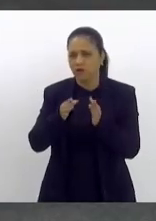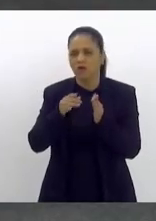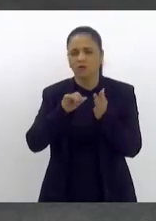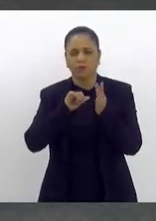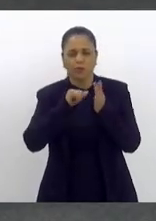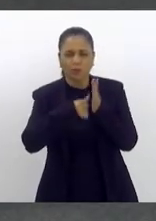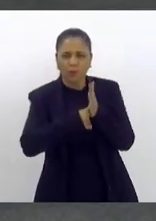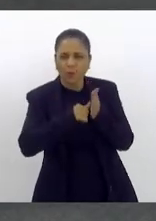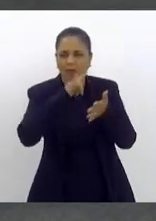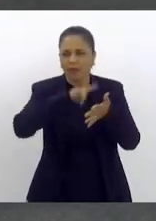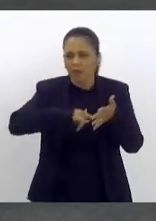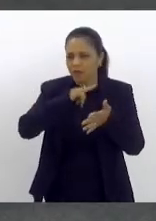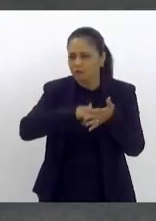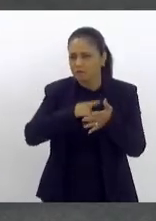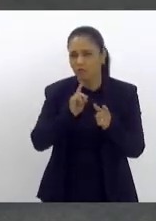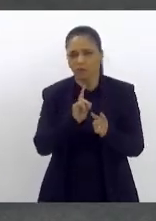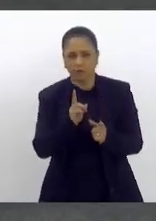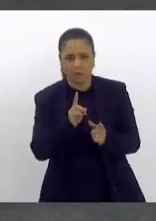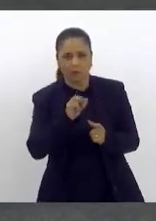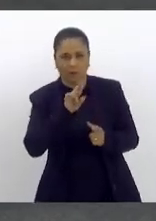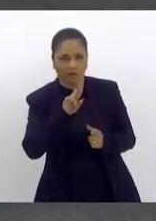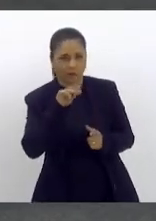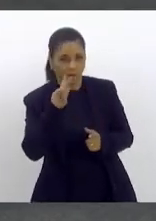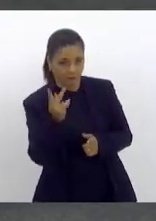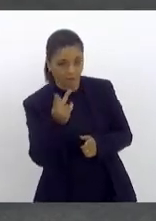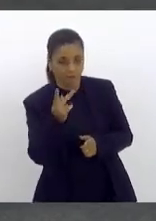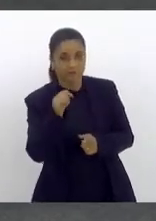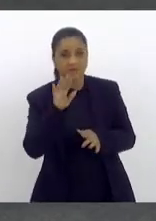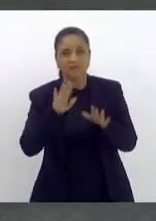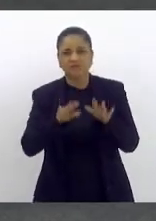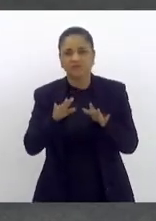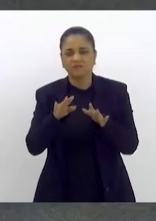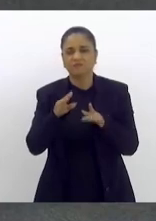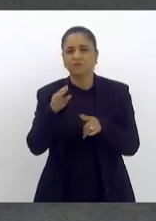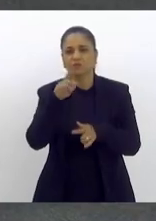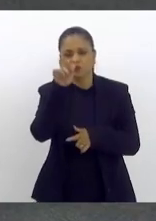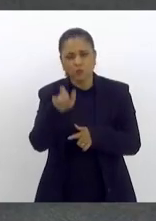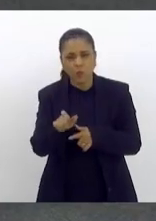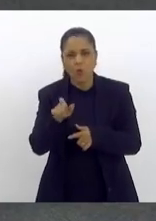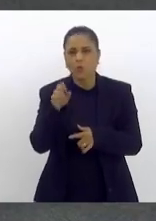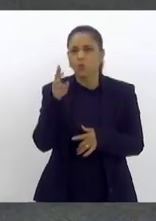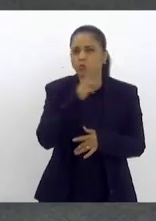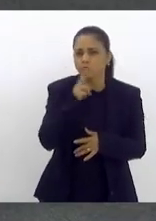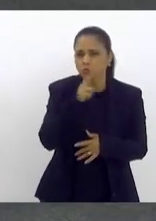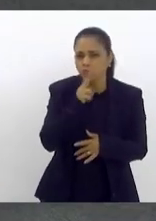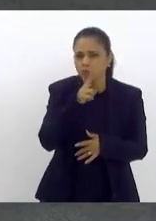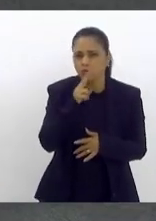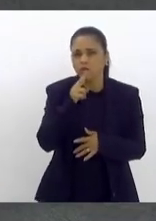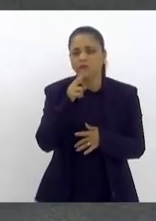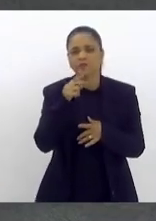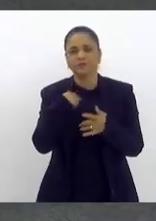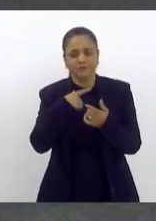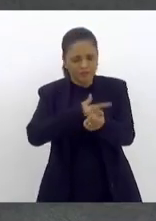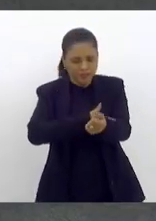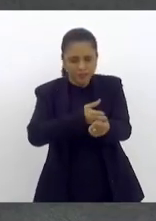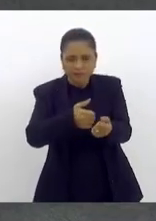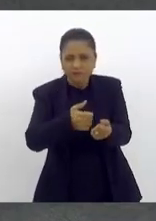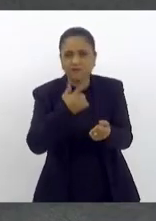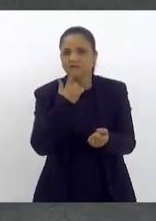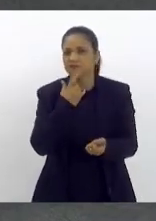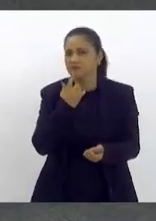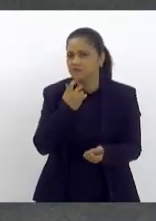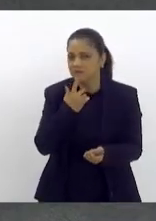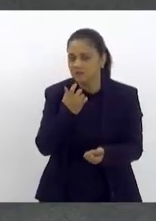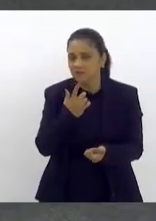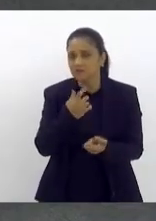não coloca no documento, porque muitas vezes as pessoas vivem situações de emergência, precisam de socorro médico, precisam de transfusão sanguínea e têm